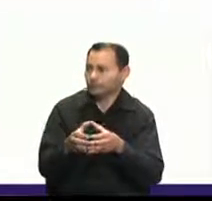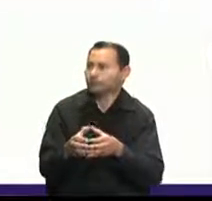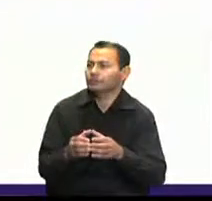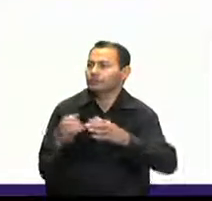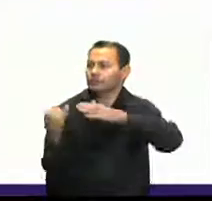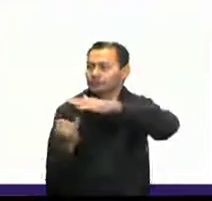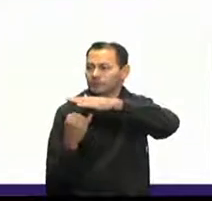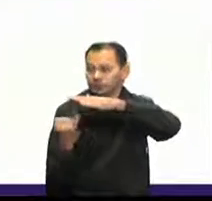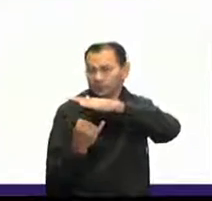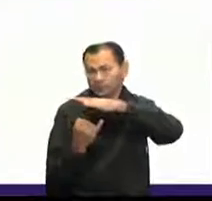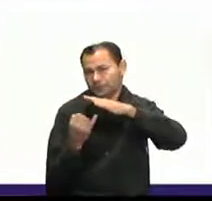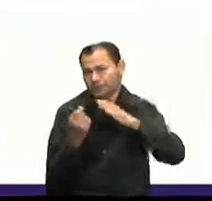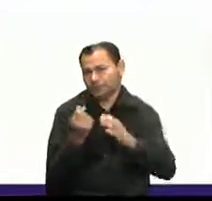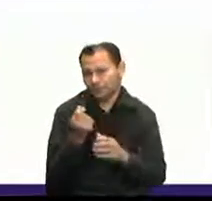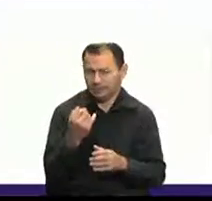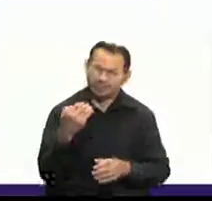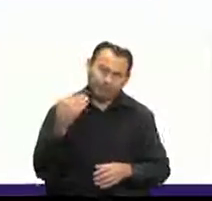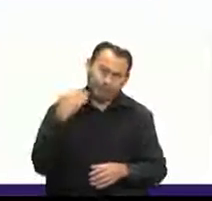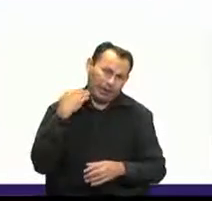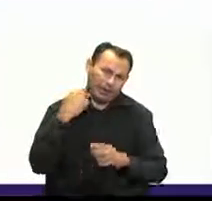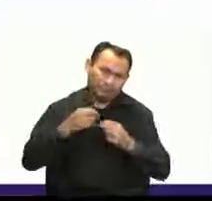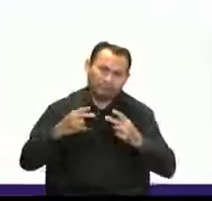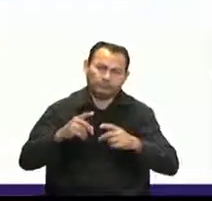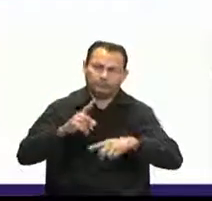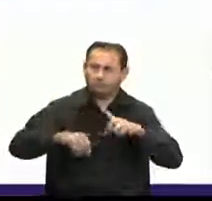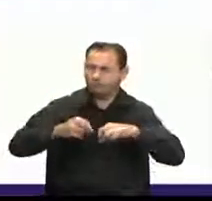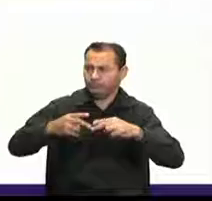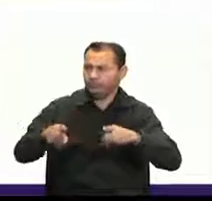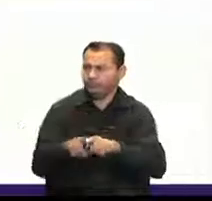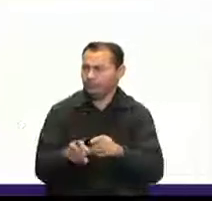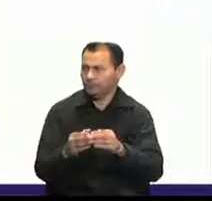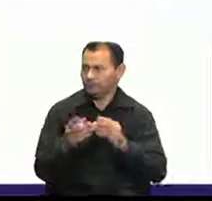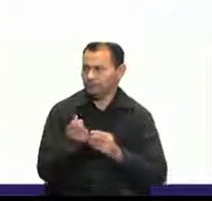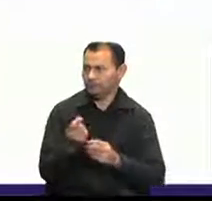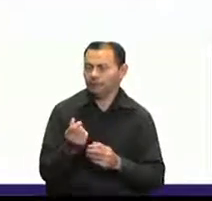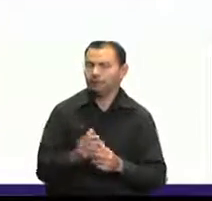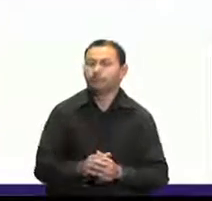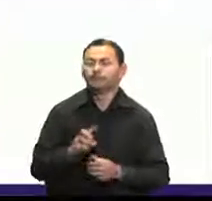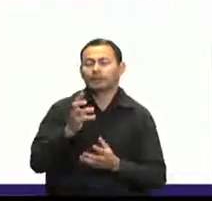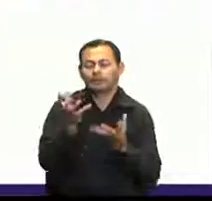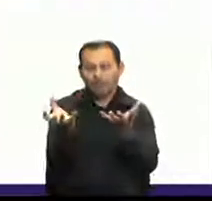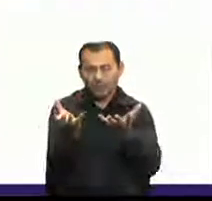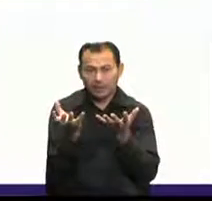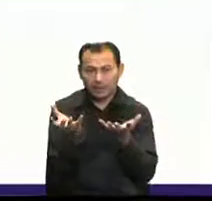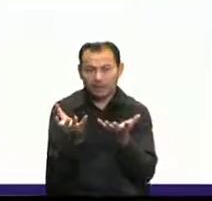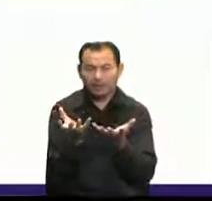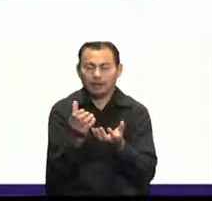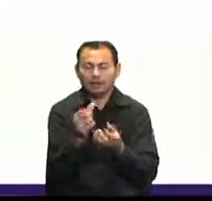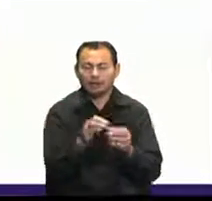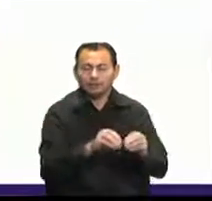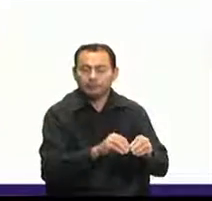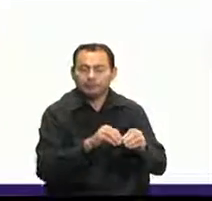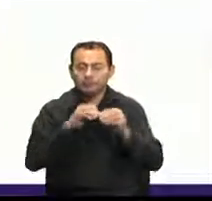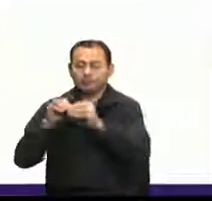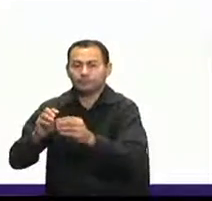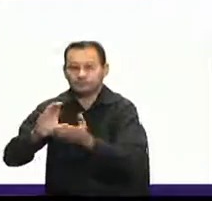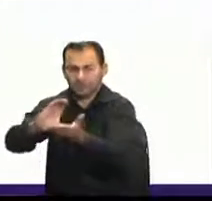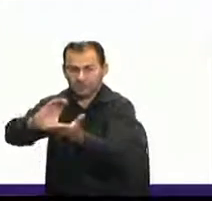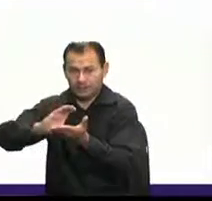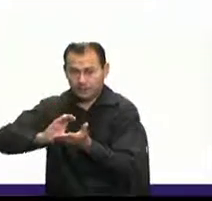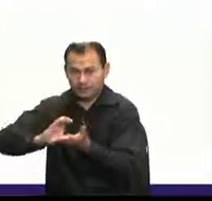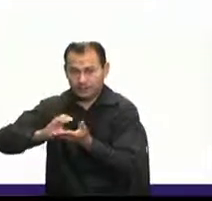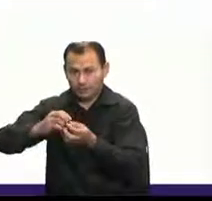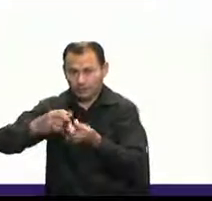instituições financeiras em instrumentos financeiros que visa transferir recursos